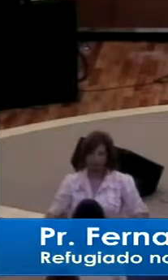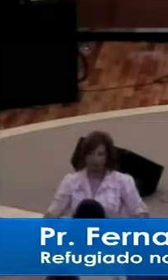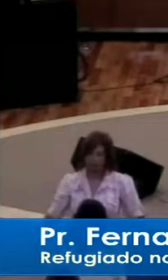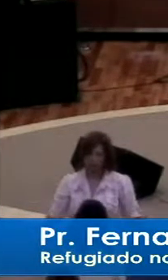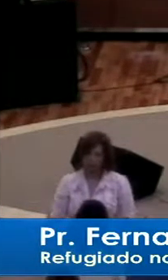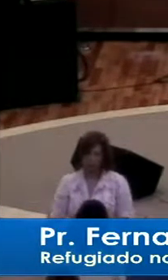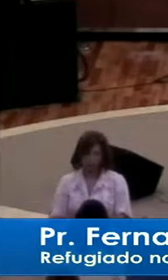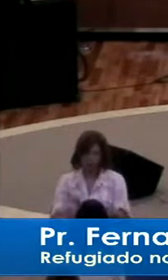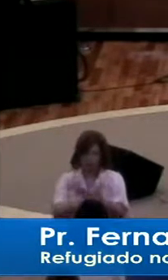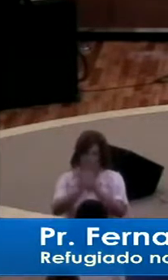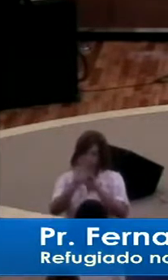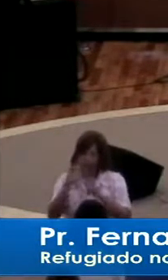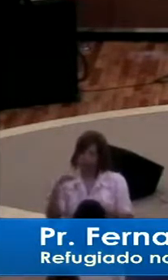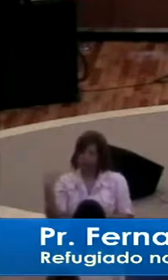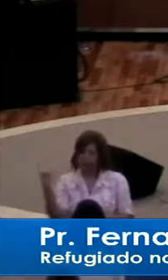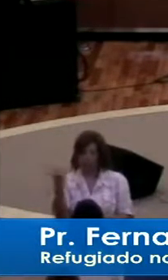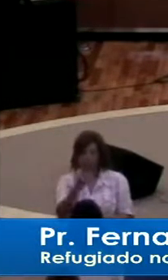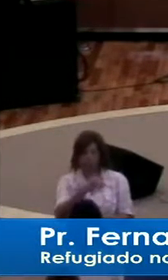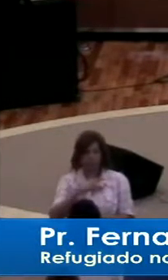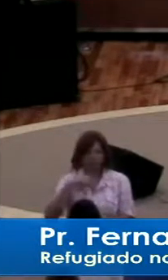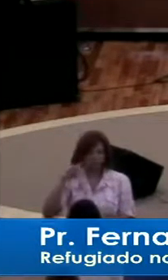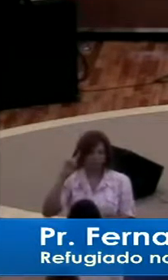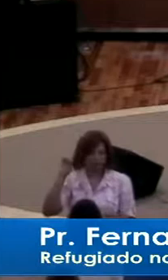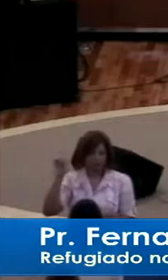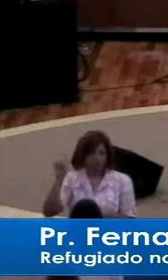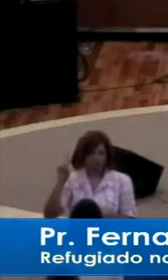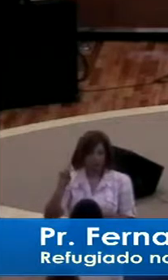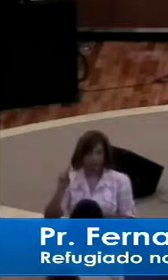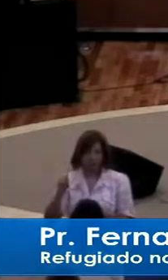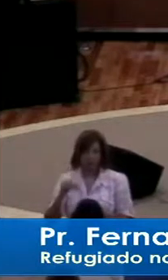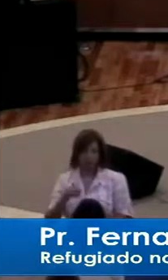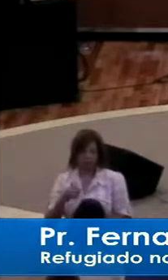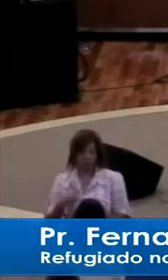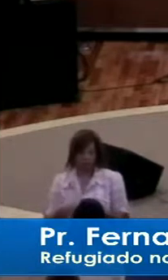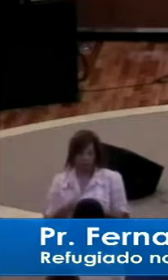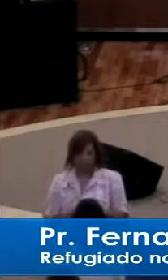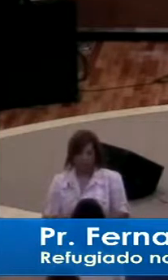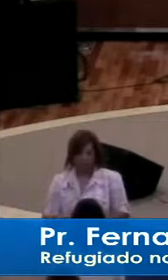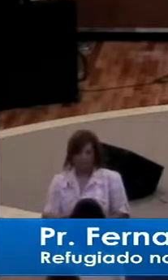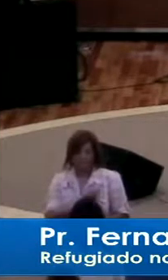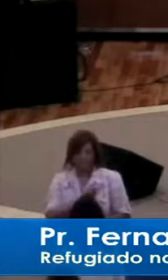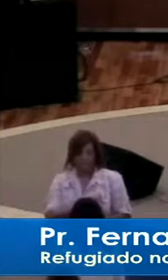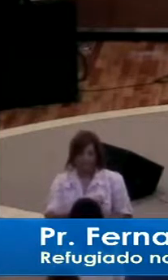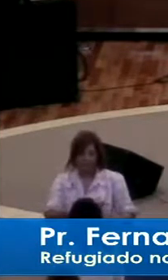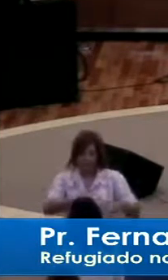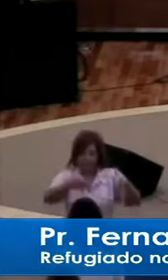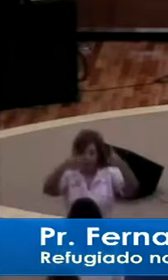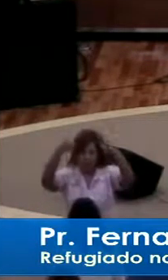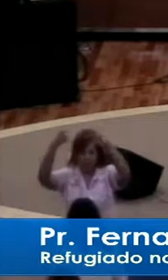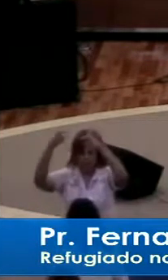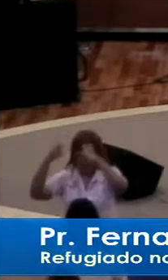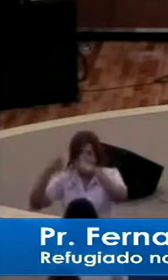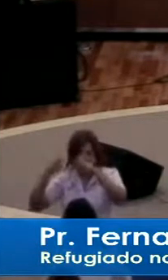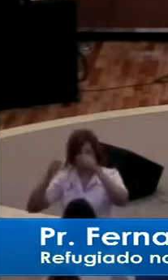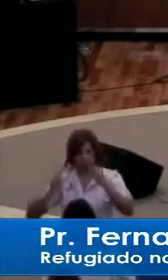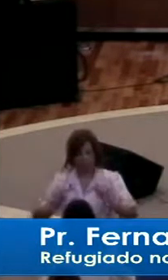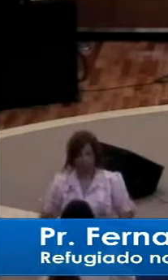Glorificado seja o nosso Deus, aquele que vive, aquele que reina para todo